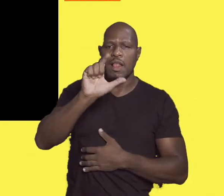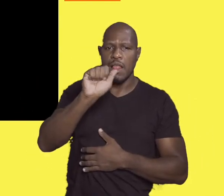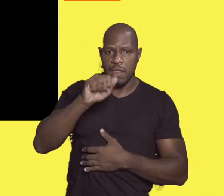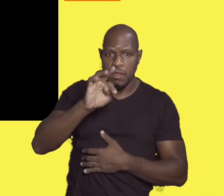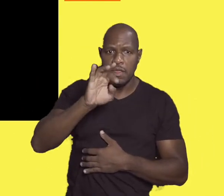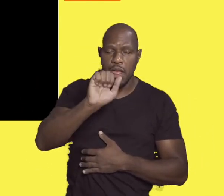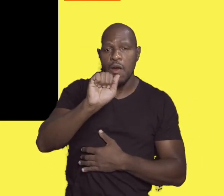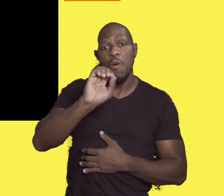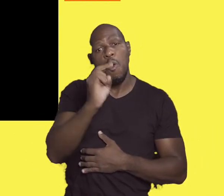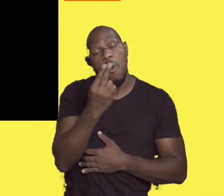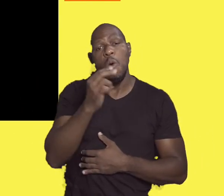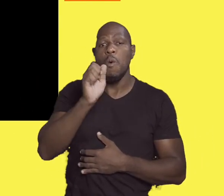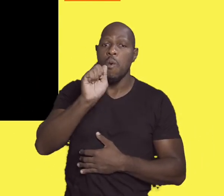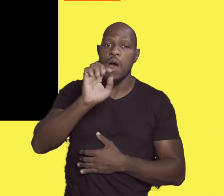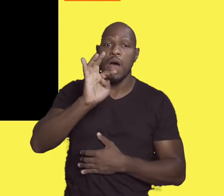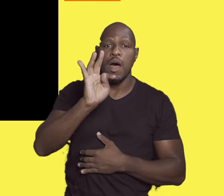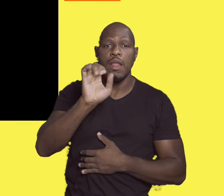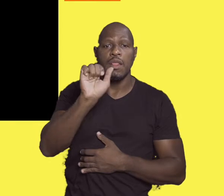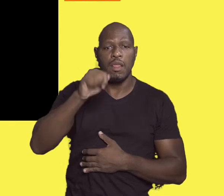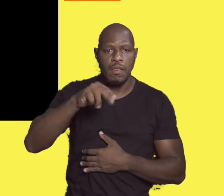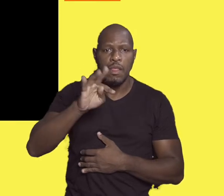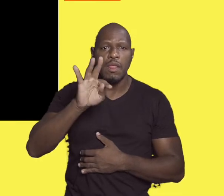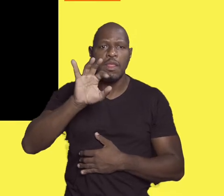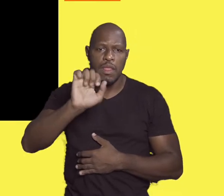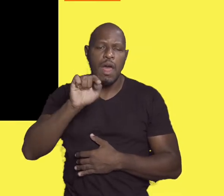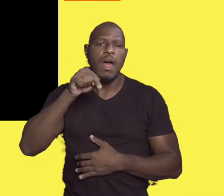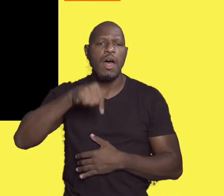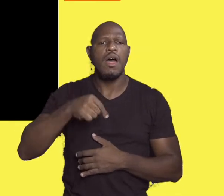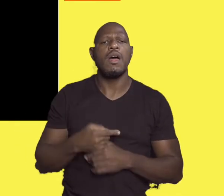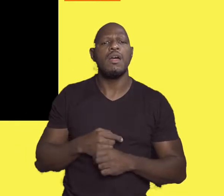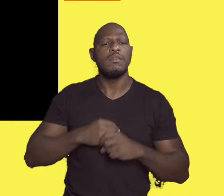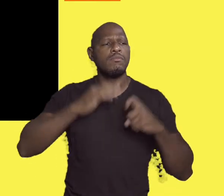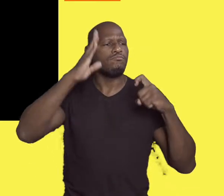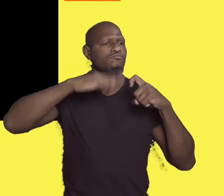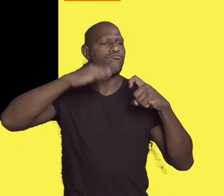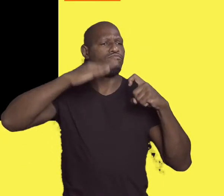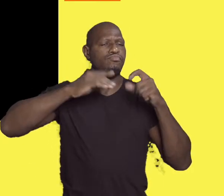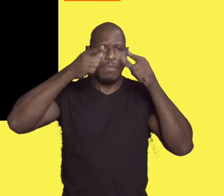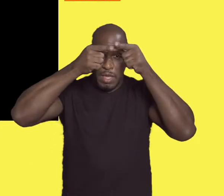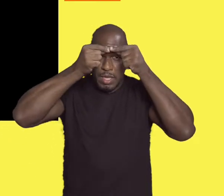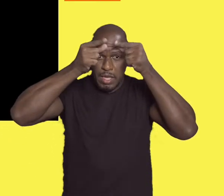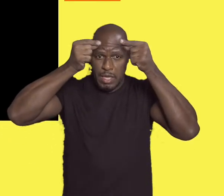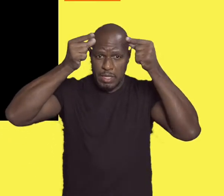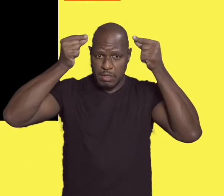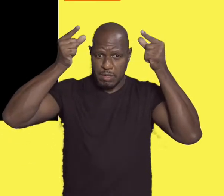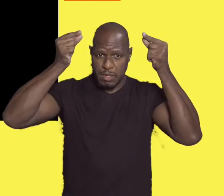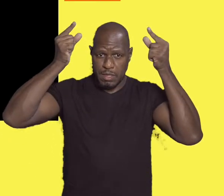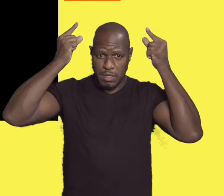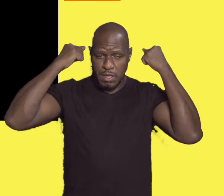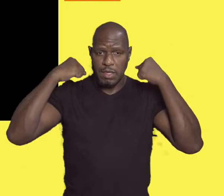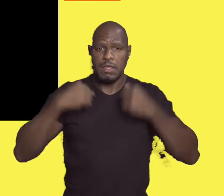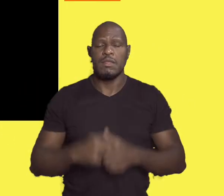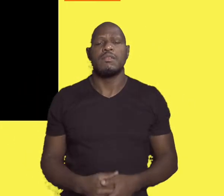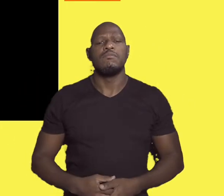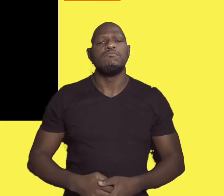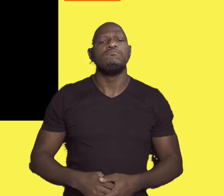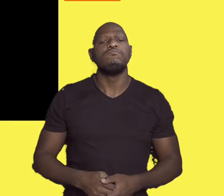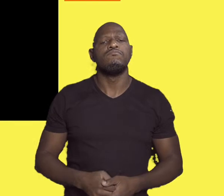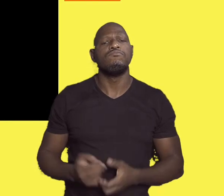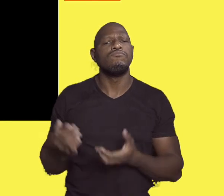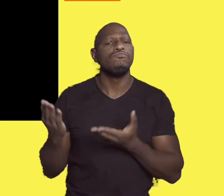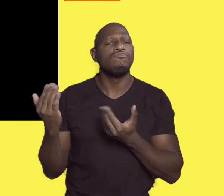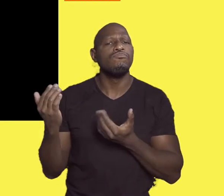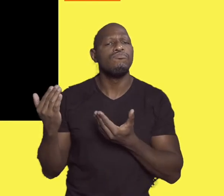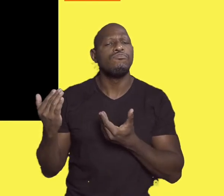que é um daqueles mitos gregos da